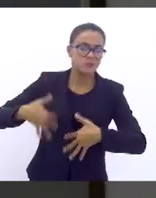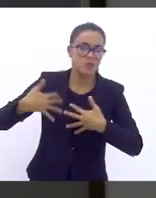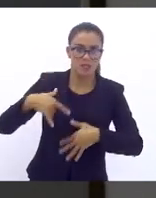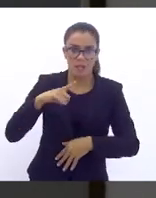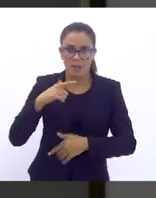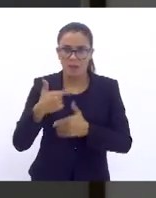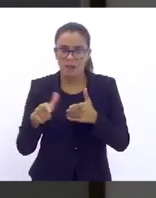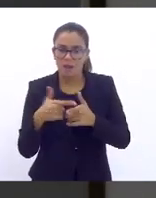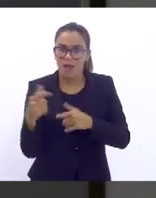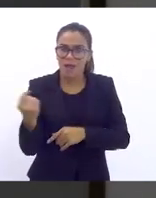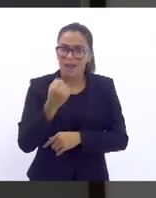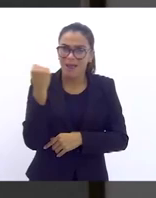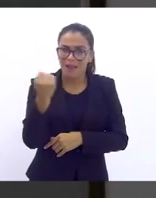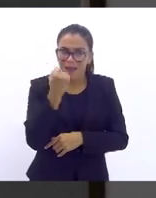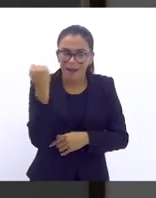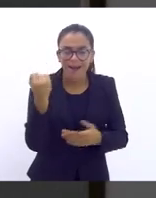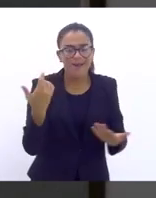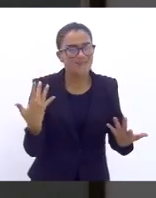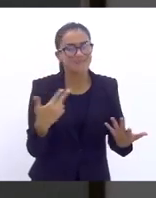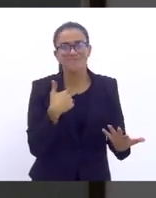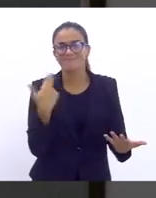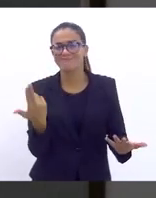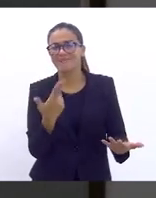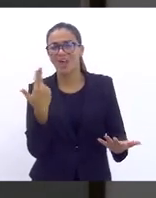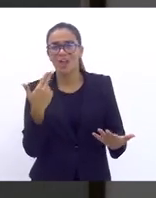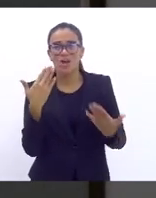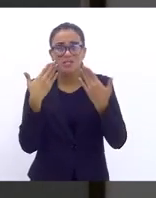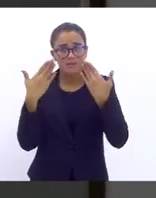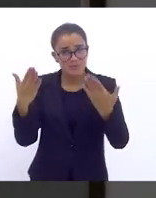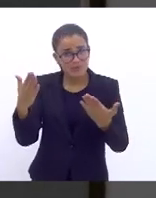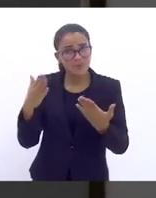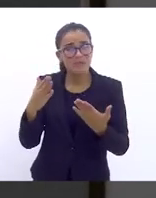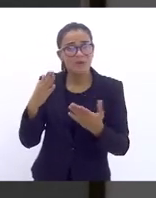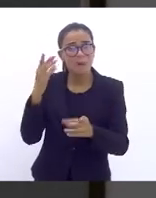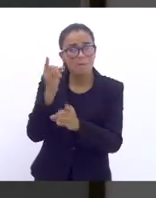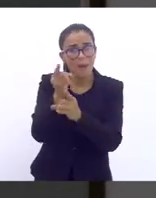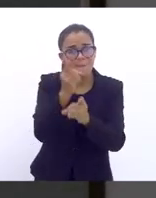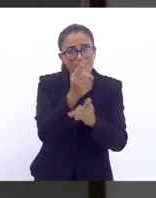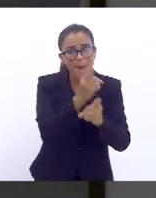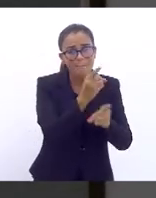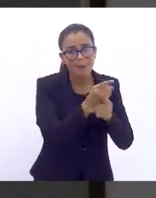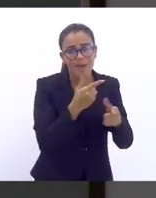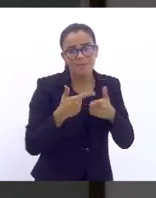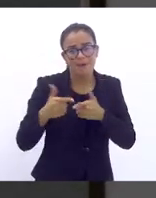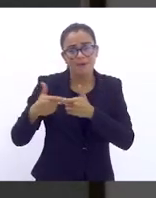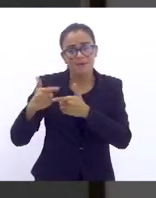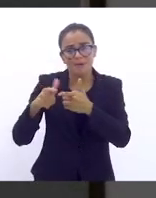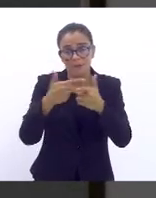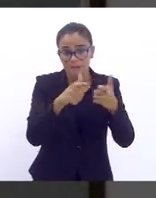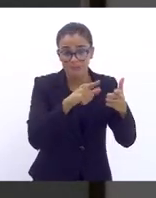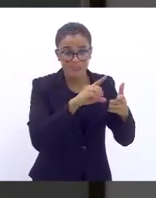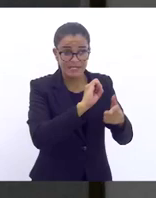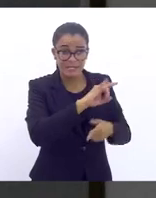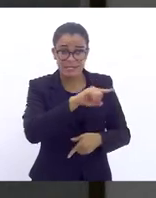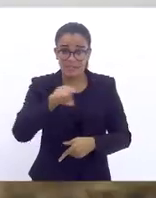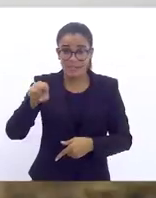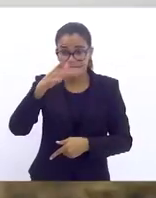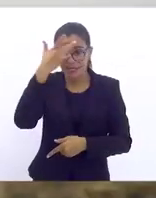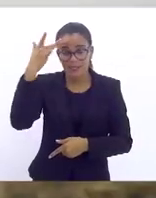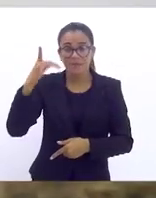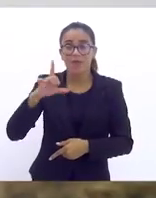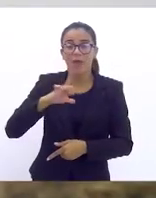grave por isso é que a gente quando apresentou lá no diagnóstico que quem teve oportunidade de ler Vale